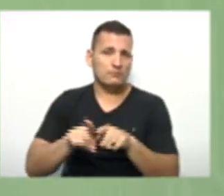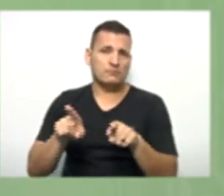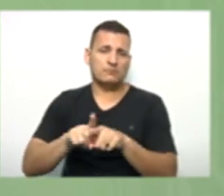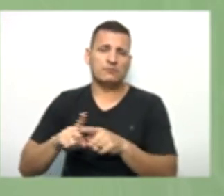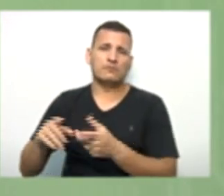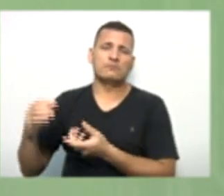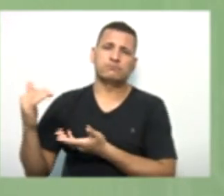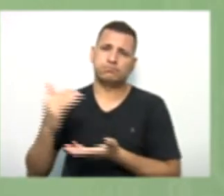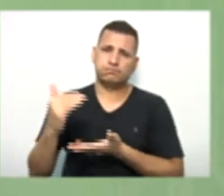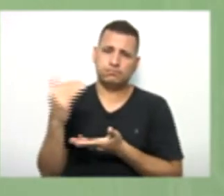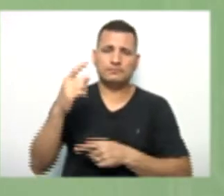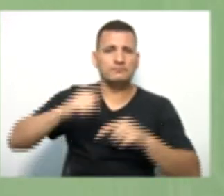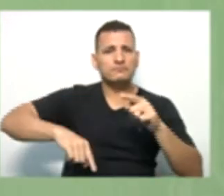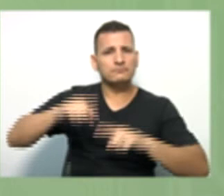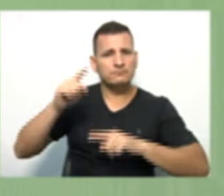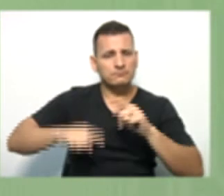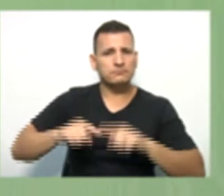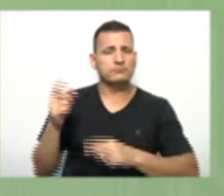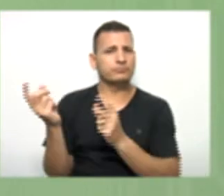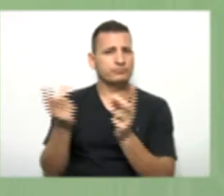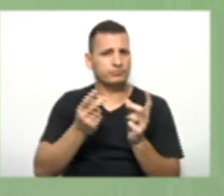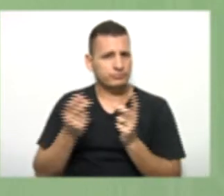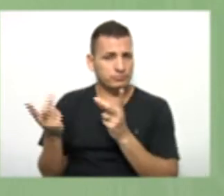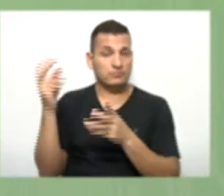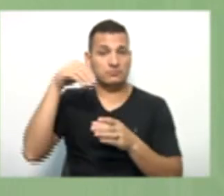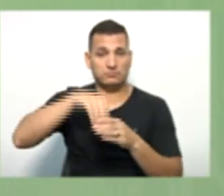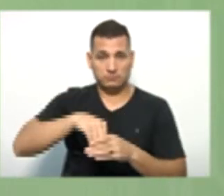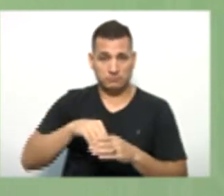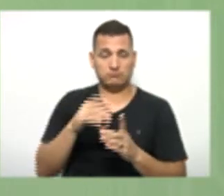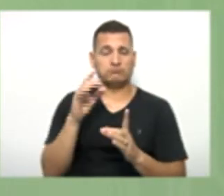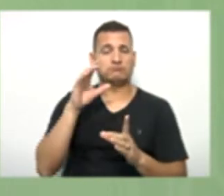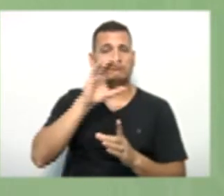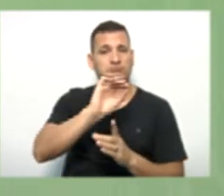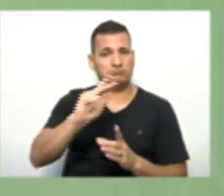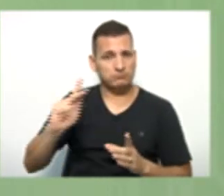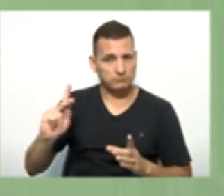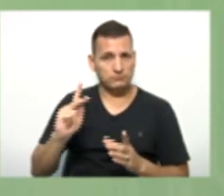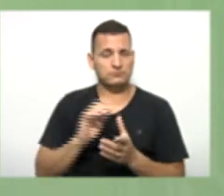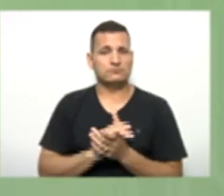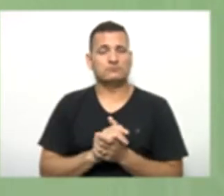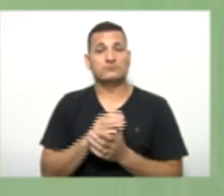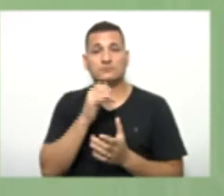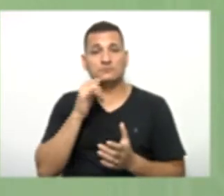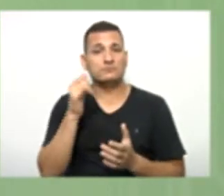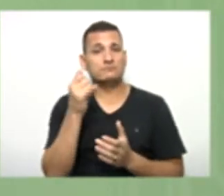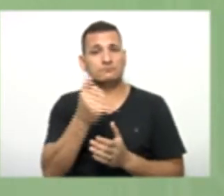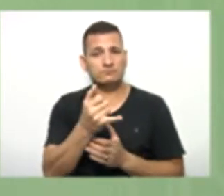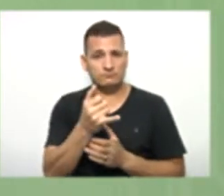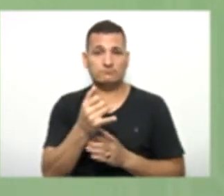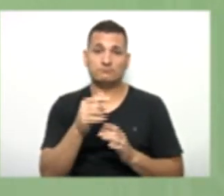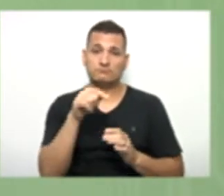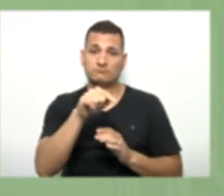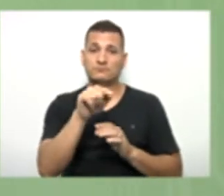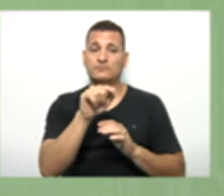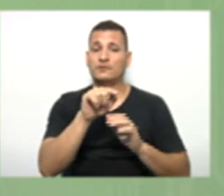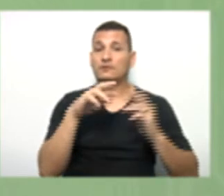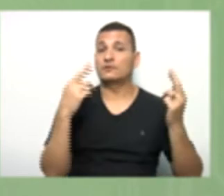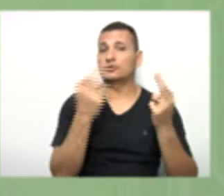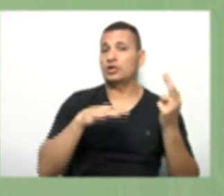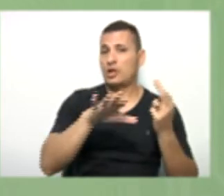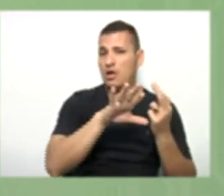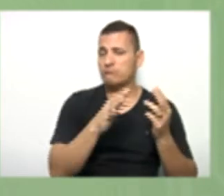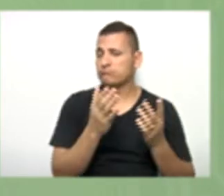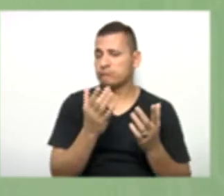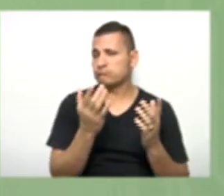de bens de consumo e insumos dentro do exercício social, salvo deliberação em contrário da Assembleia Geral. Ok,